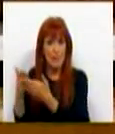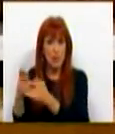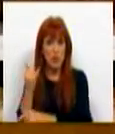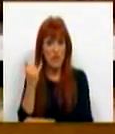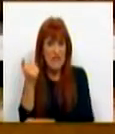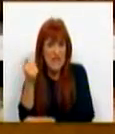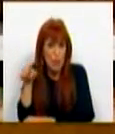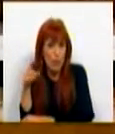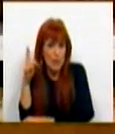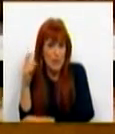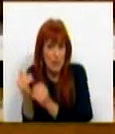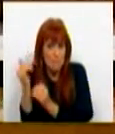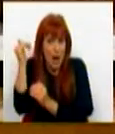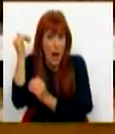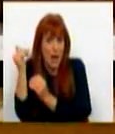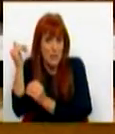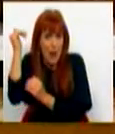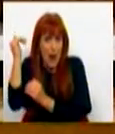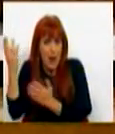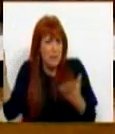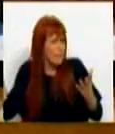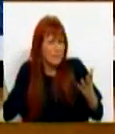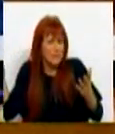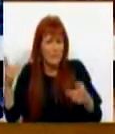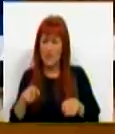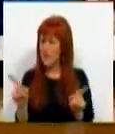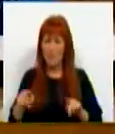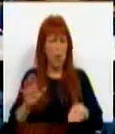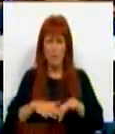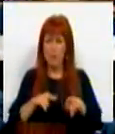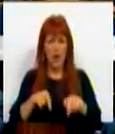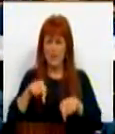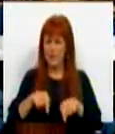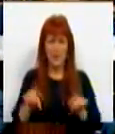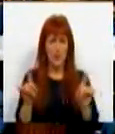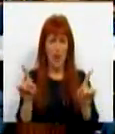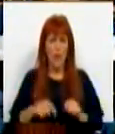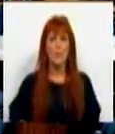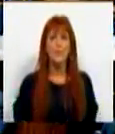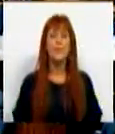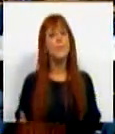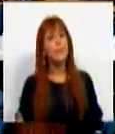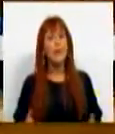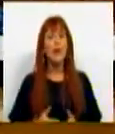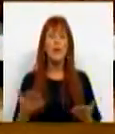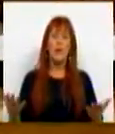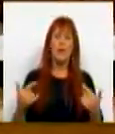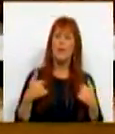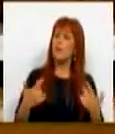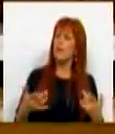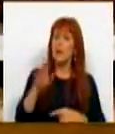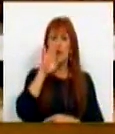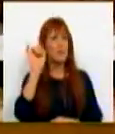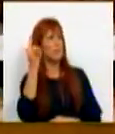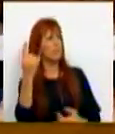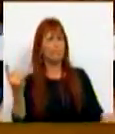era 25,6, era mais elevada. Portanto, também não é por causa disto. Ora bem, então, se não